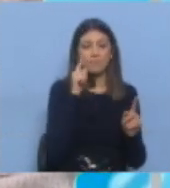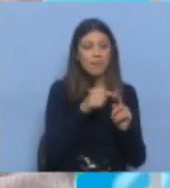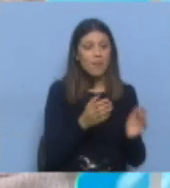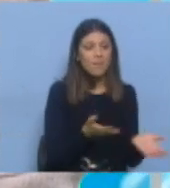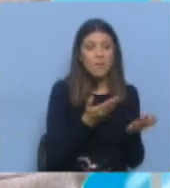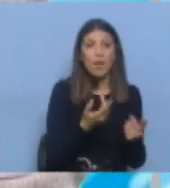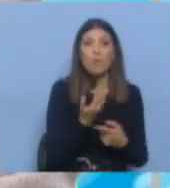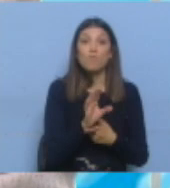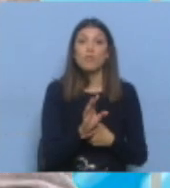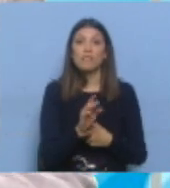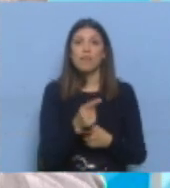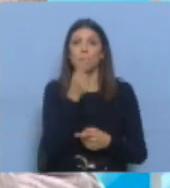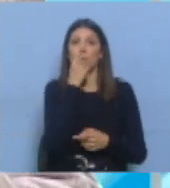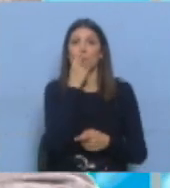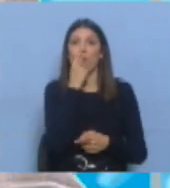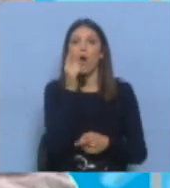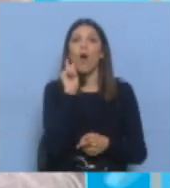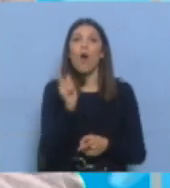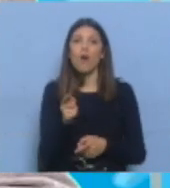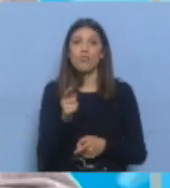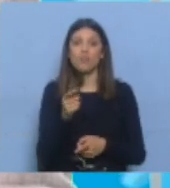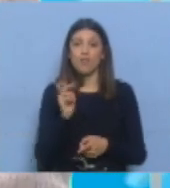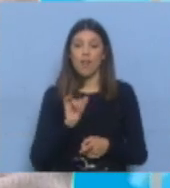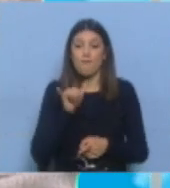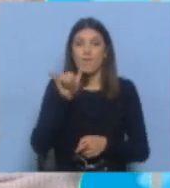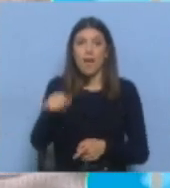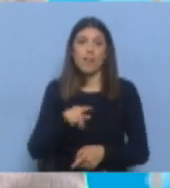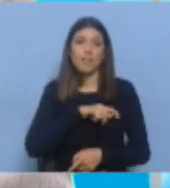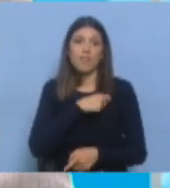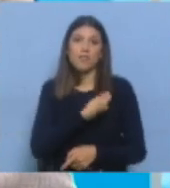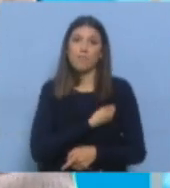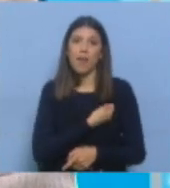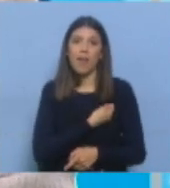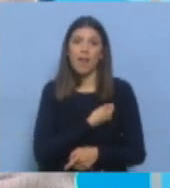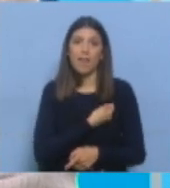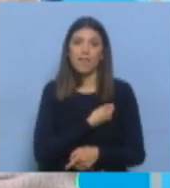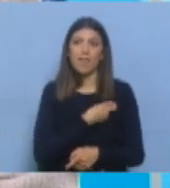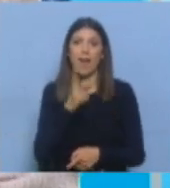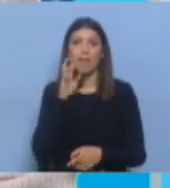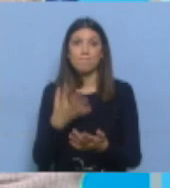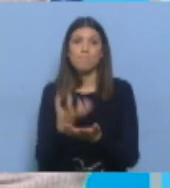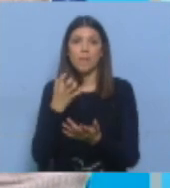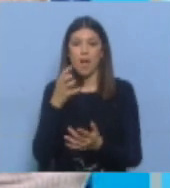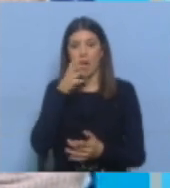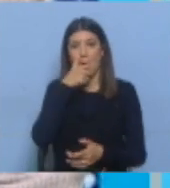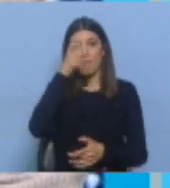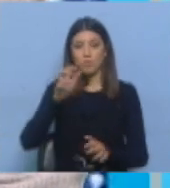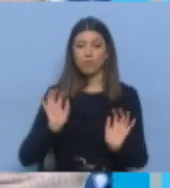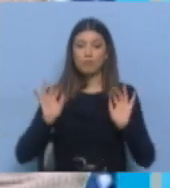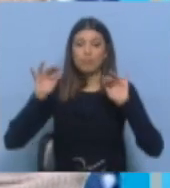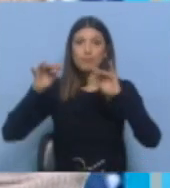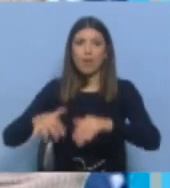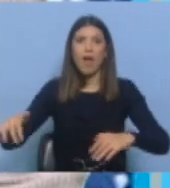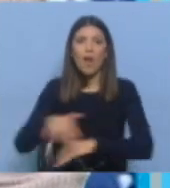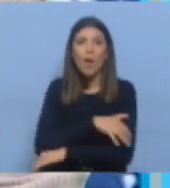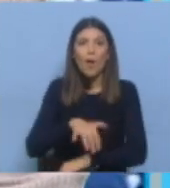à Espanha seria uma viagem de milhões de pessoas na rua, de grande celebração. Porém, as prioridades são outras e há que... Essa